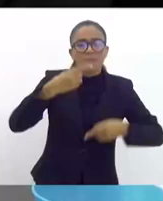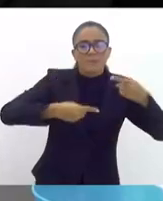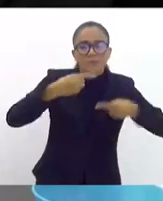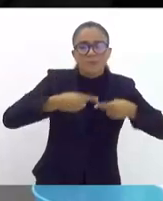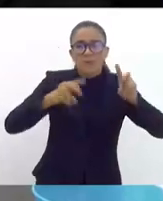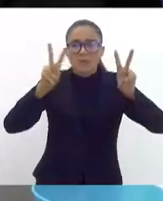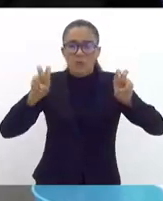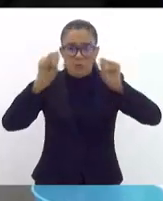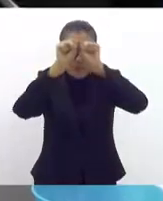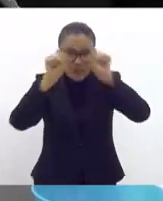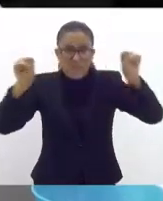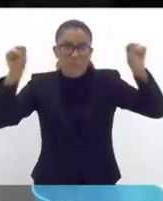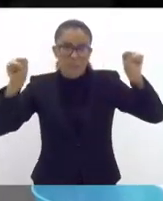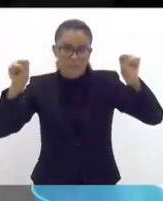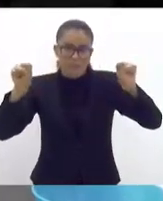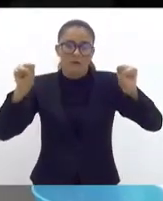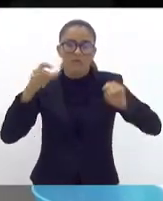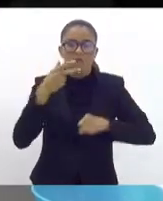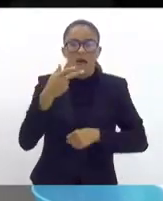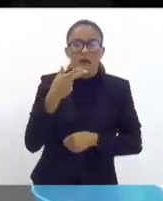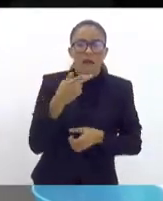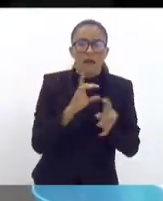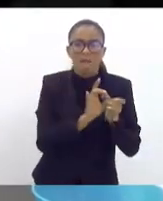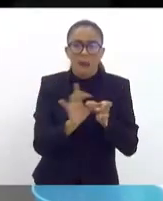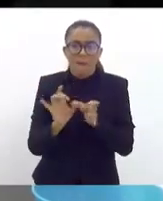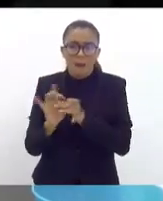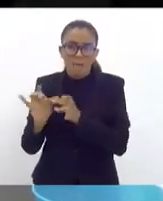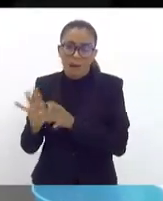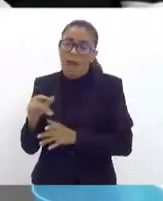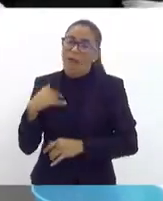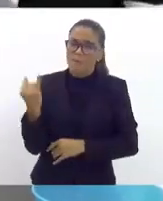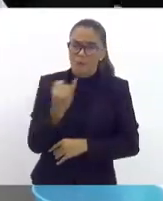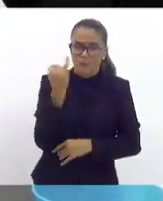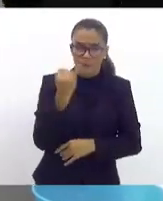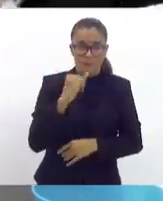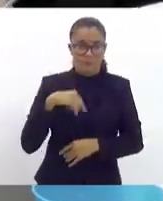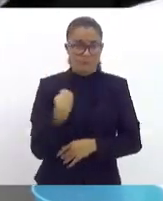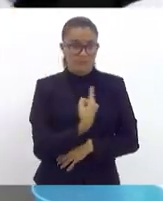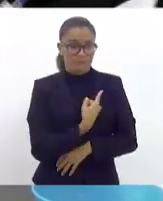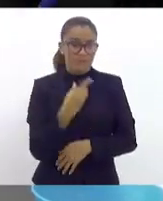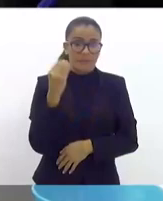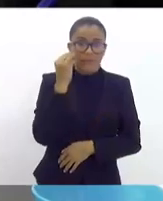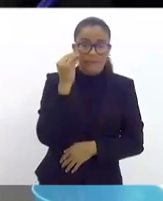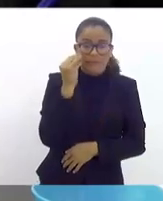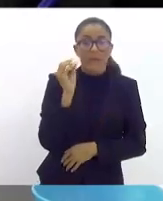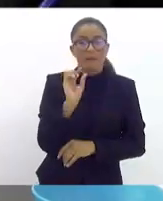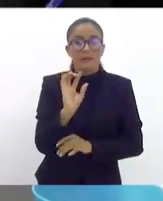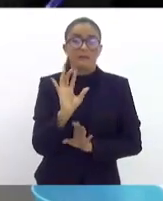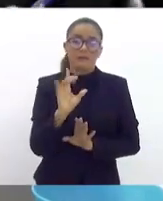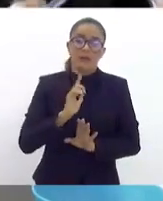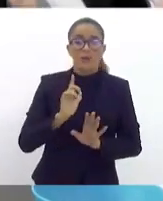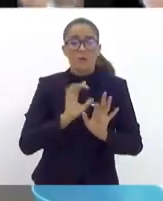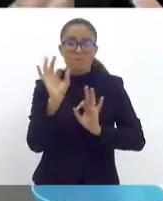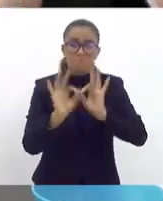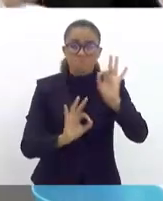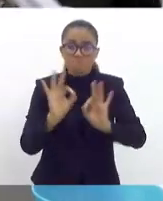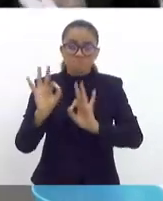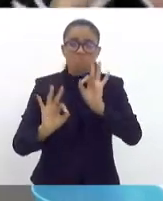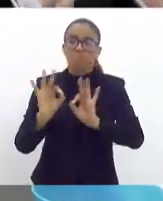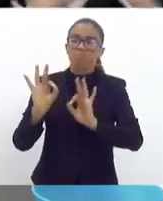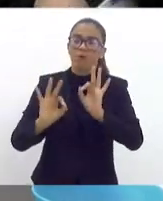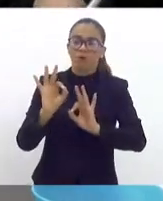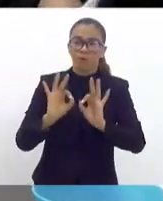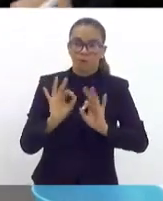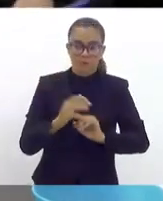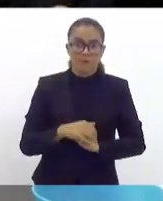os tribunais superiores deliberam às vezes é importante até para ter uma formulação que dê conta desse